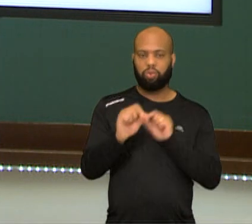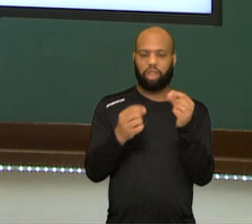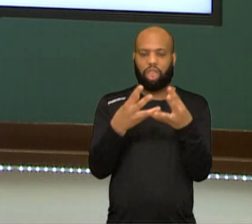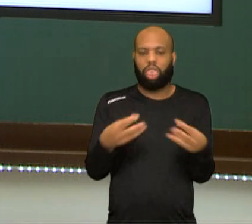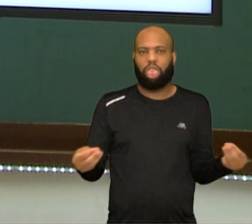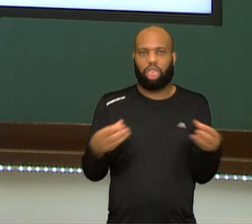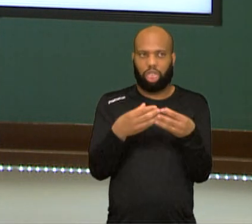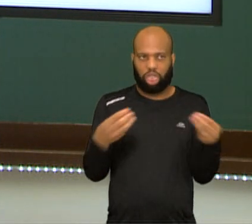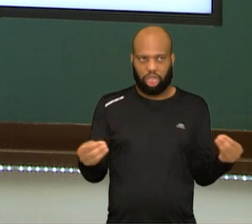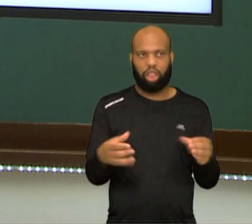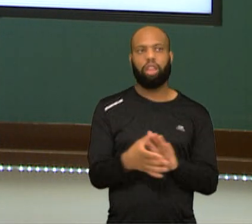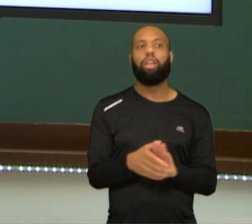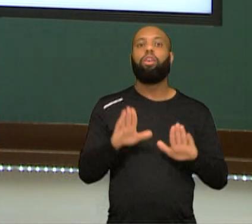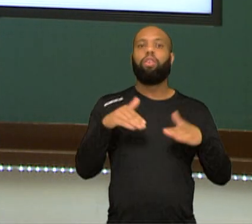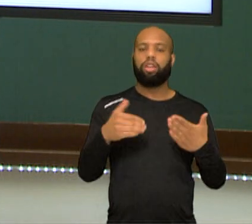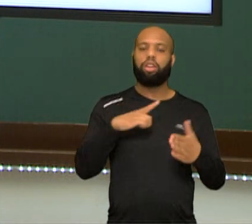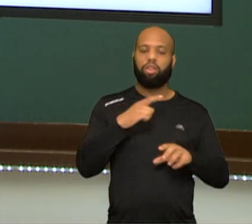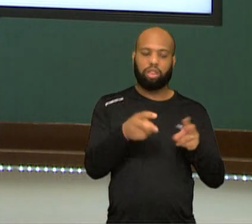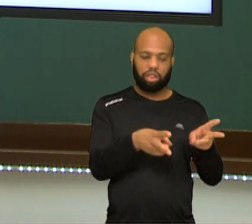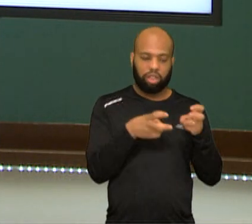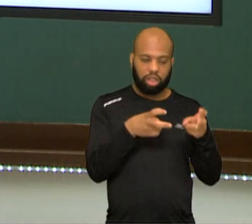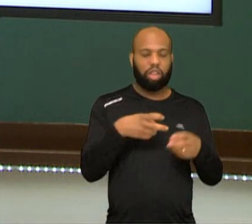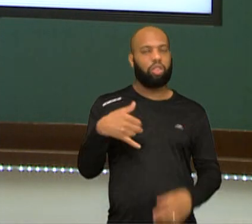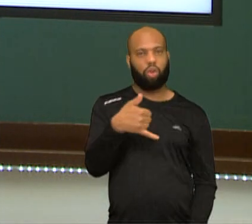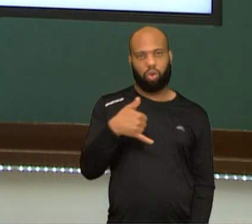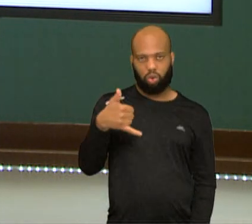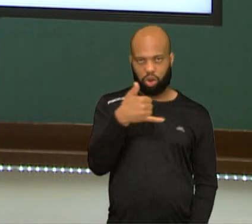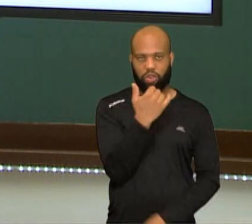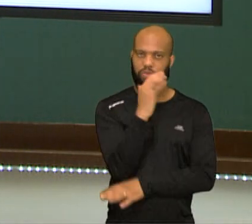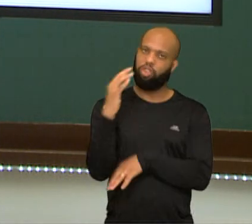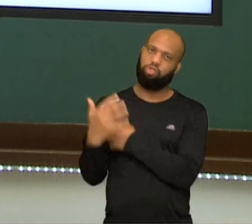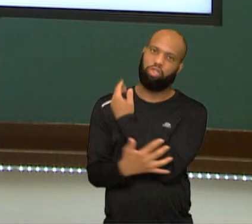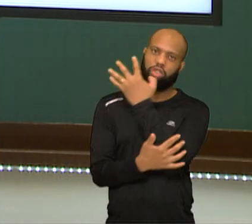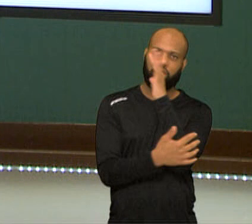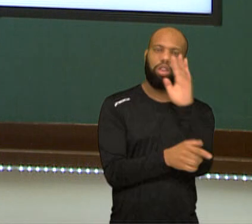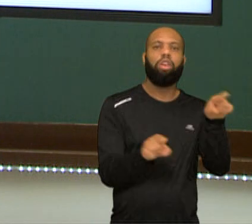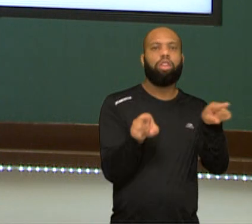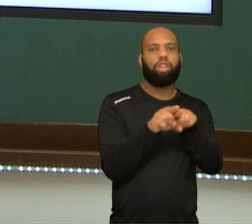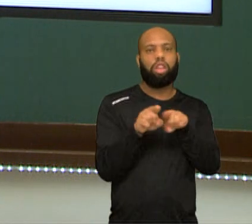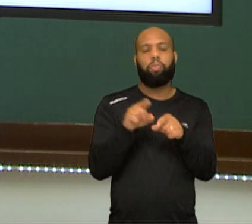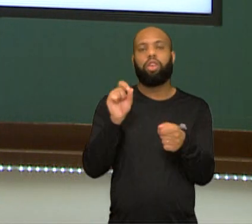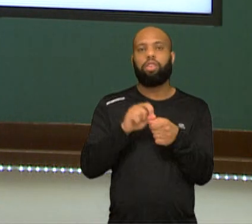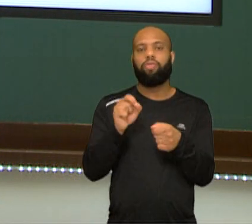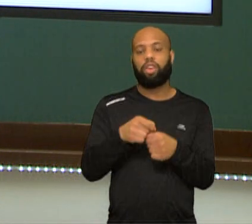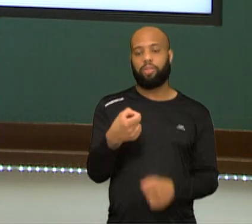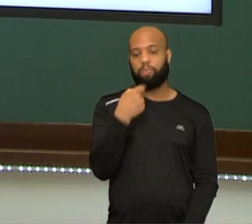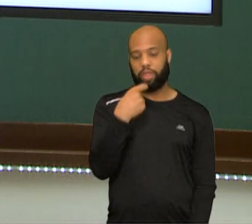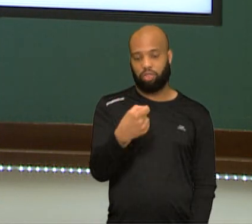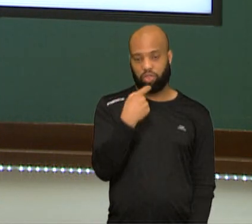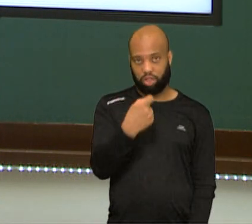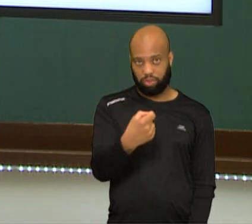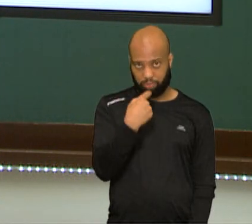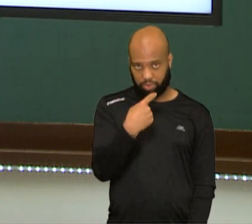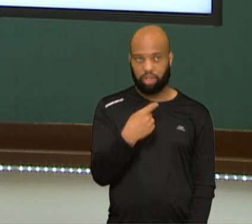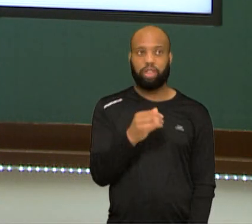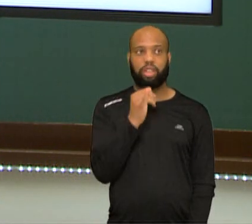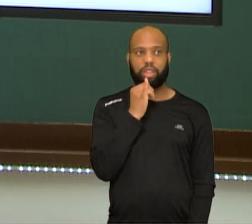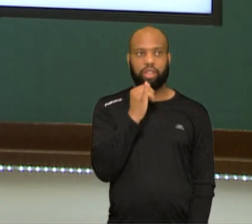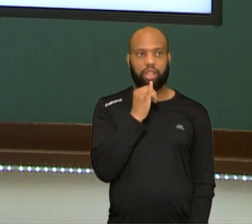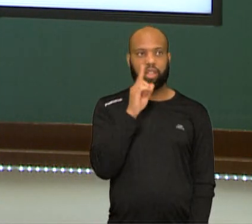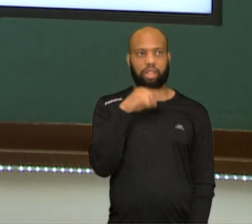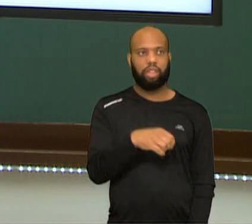resinas, acetileno, na extração de óleos vegetais e na fabricação de medicamentos hipnóticos, como